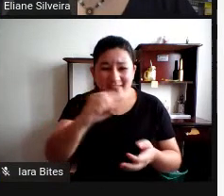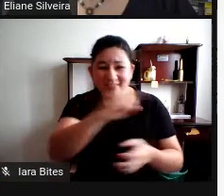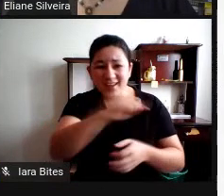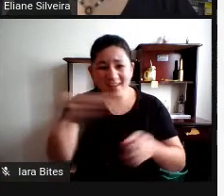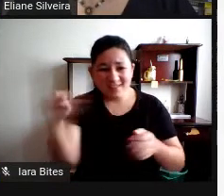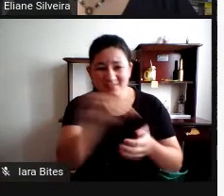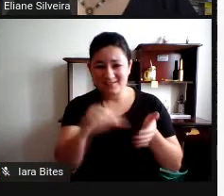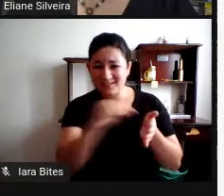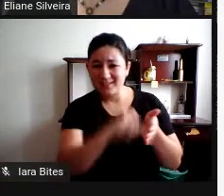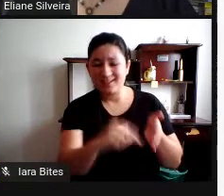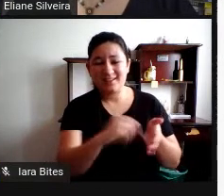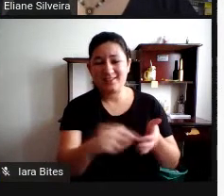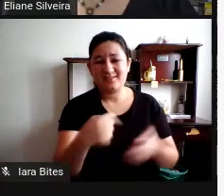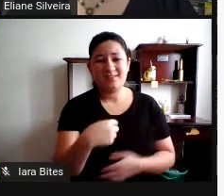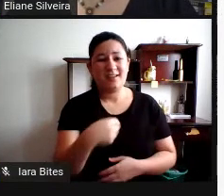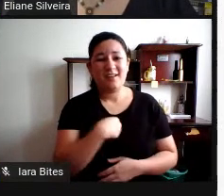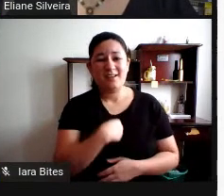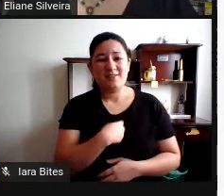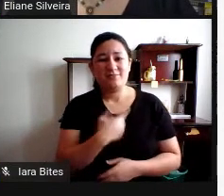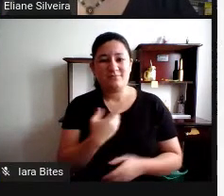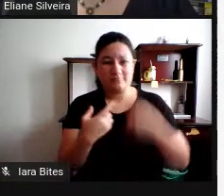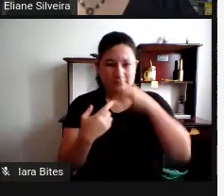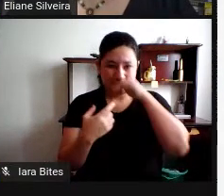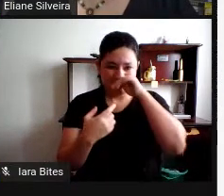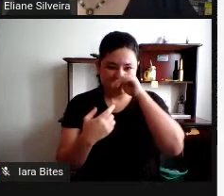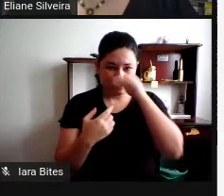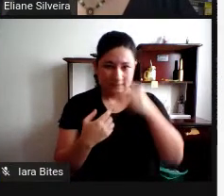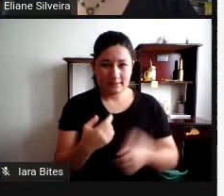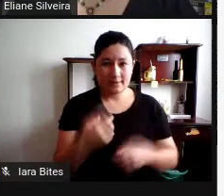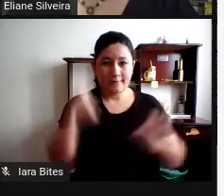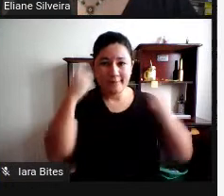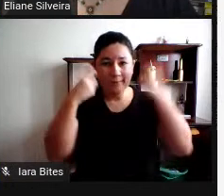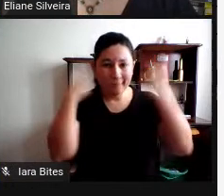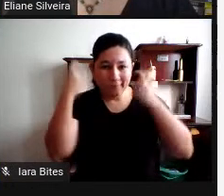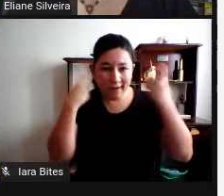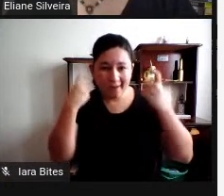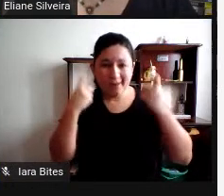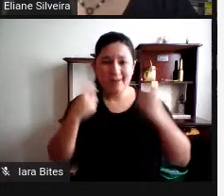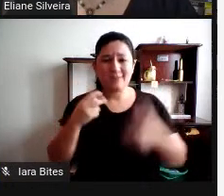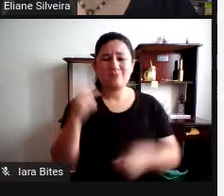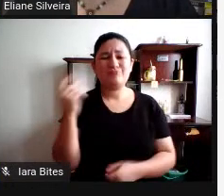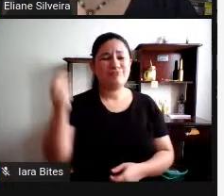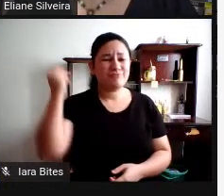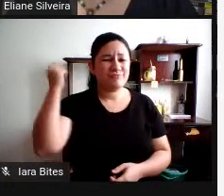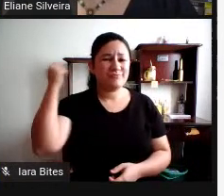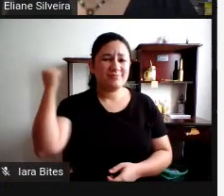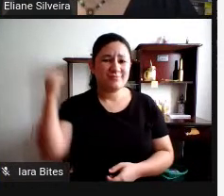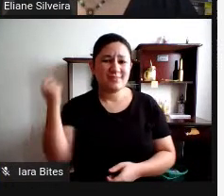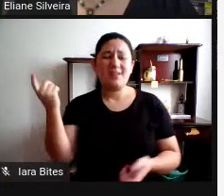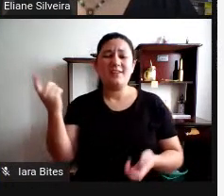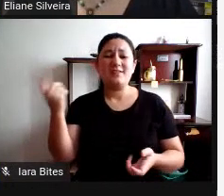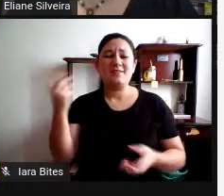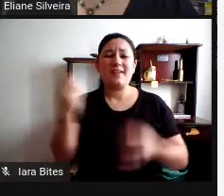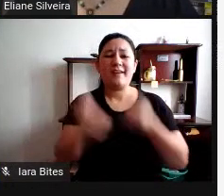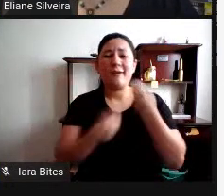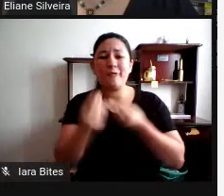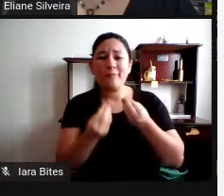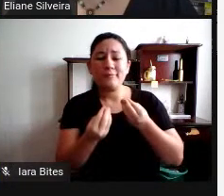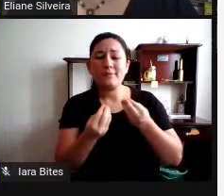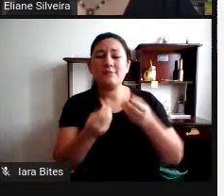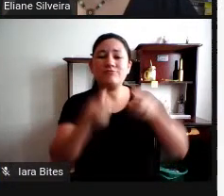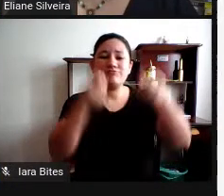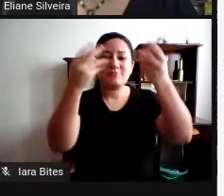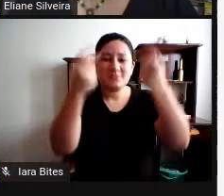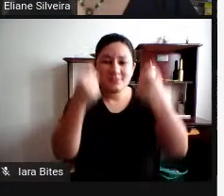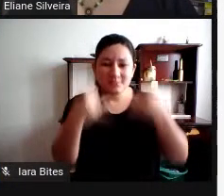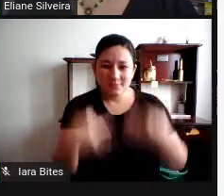linguagem. Preocupado já há algum tempo com a classificação lógica desses fatos, da classificação dos pontos de vista sobre os quais nós